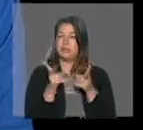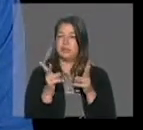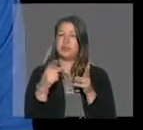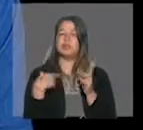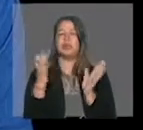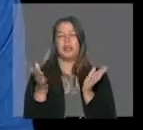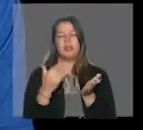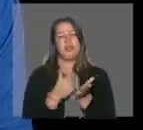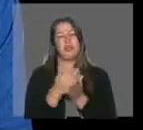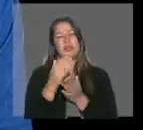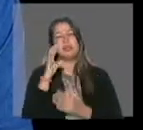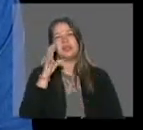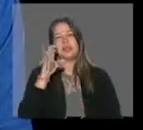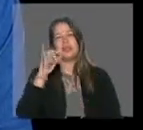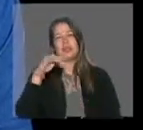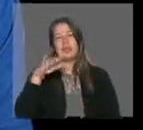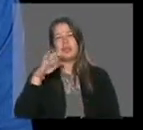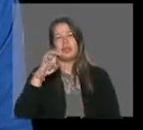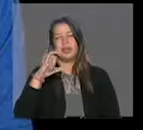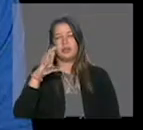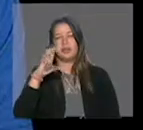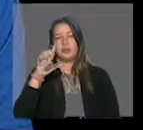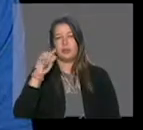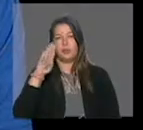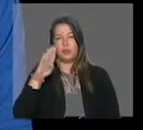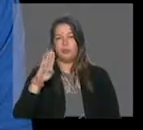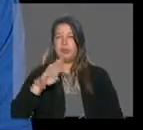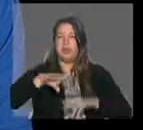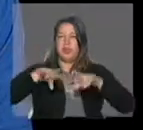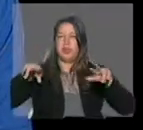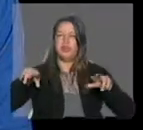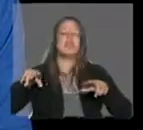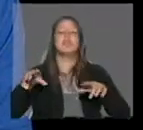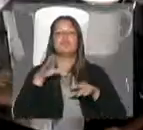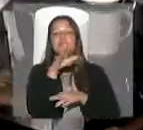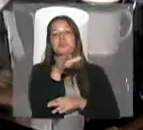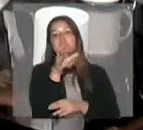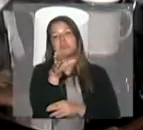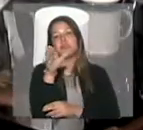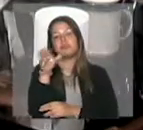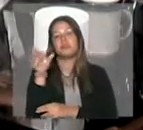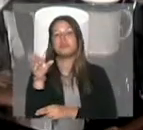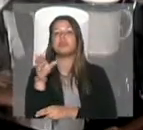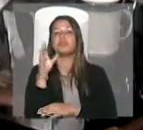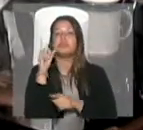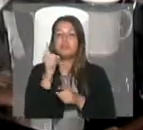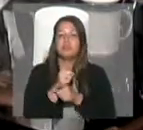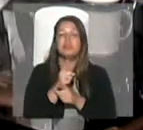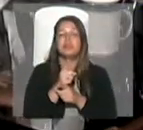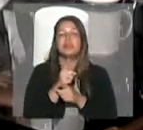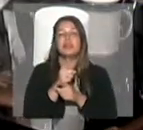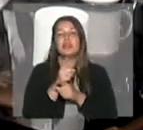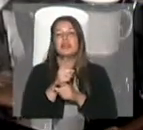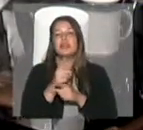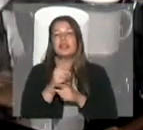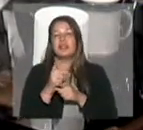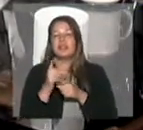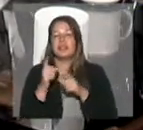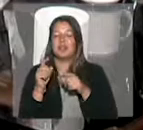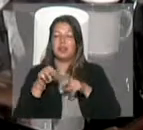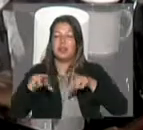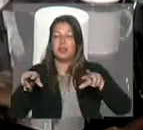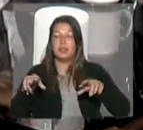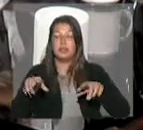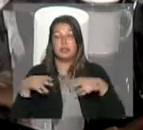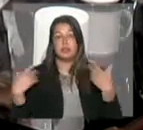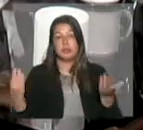Eu já comecei a frequentar cineclubes que existiam na época. Pouco tempo depois comecei a conhecer o Mate com Angu na Baixada,